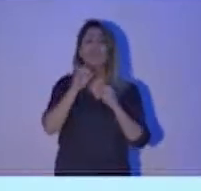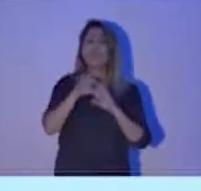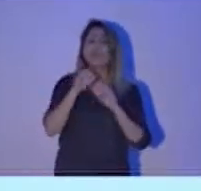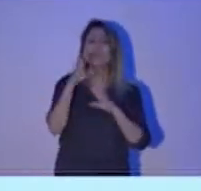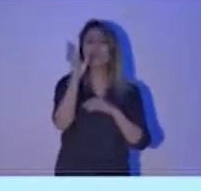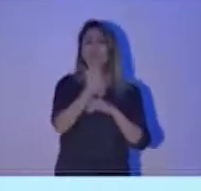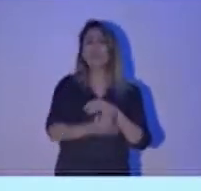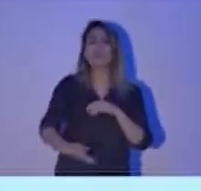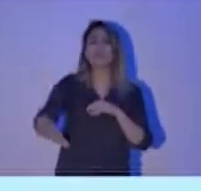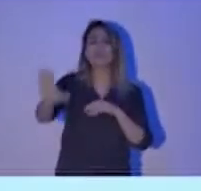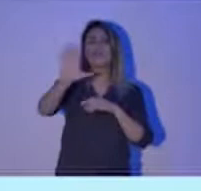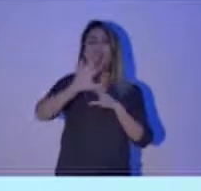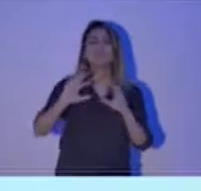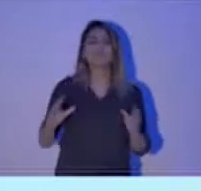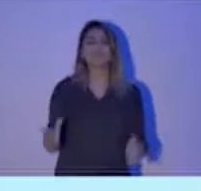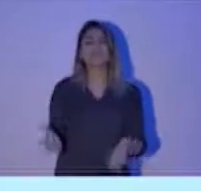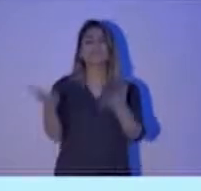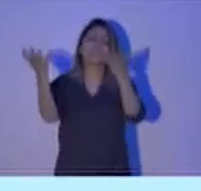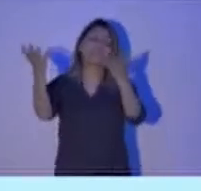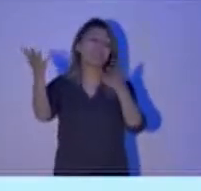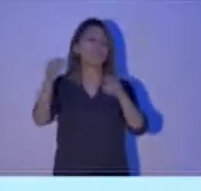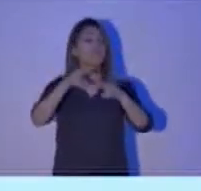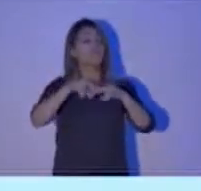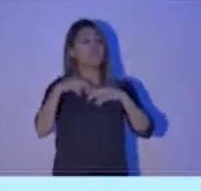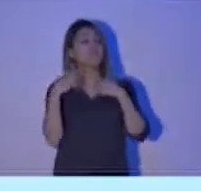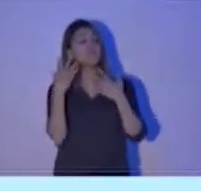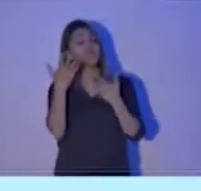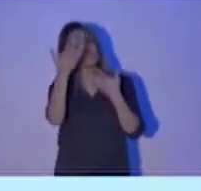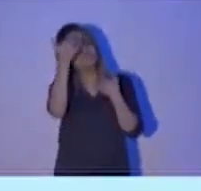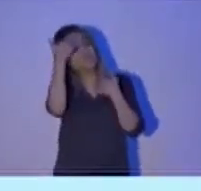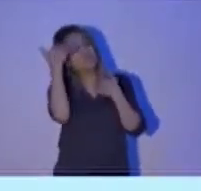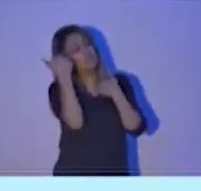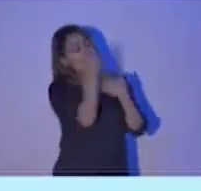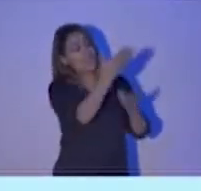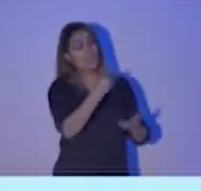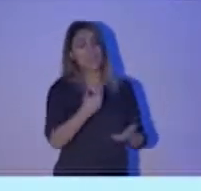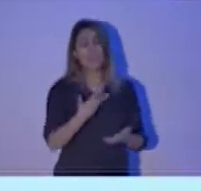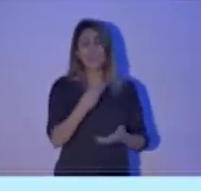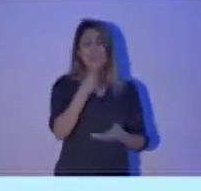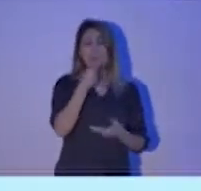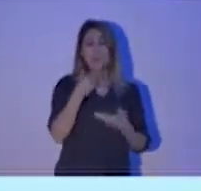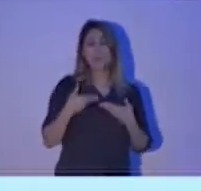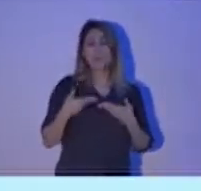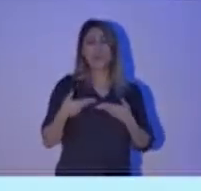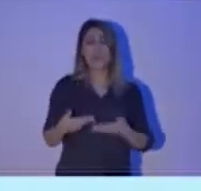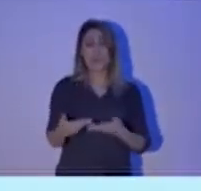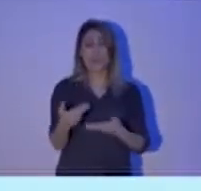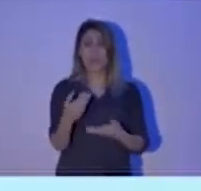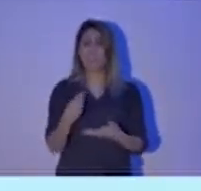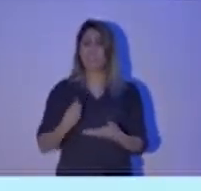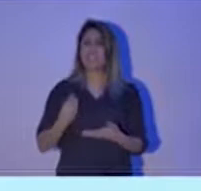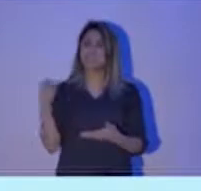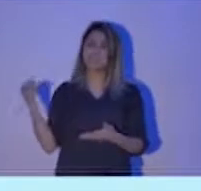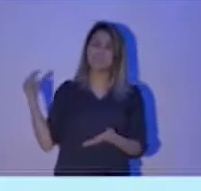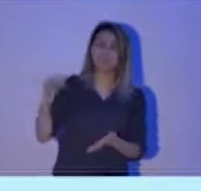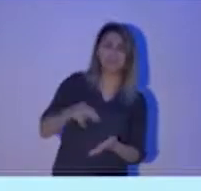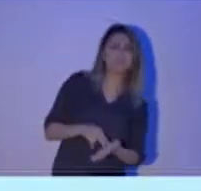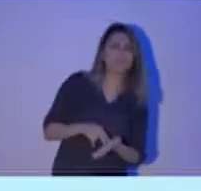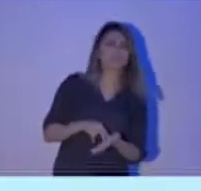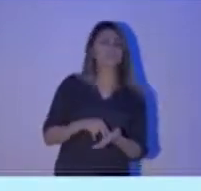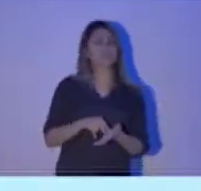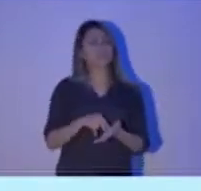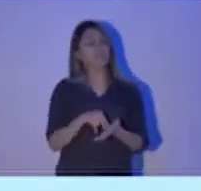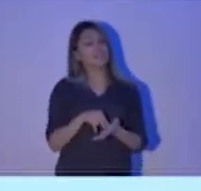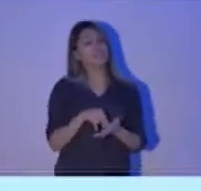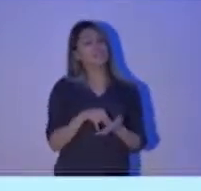agradecimento e o meu muito obrigado pela oportunidade de estar aqui presente, que eu digo sempre que todas as oportunidades em